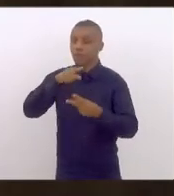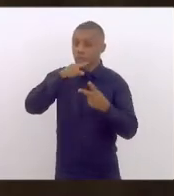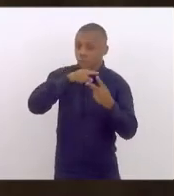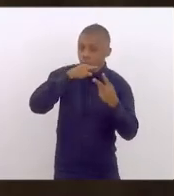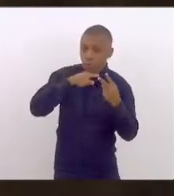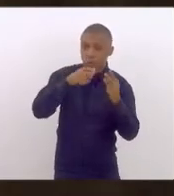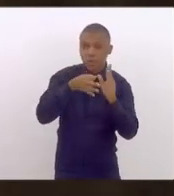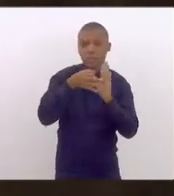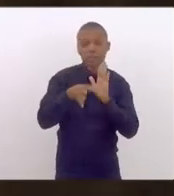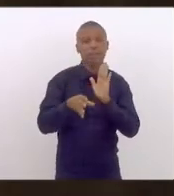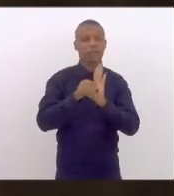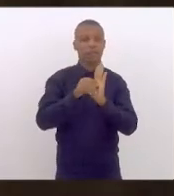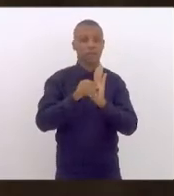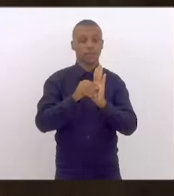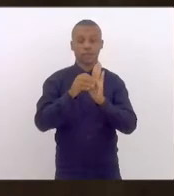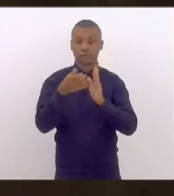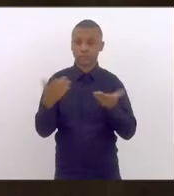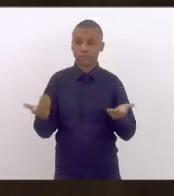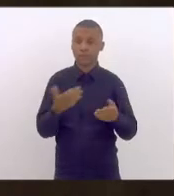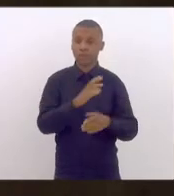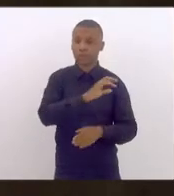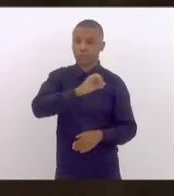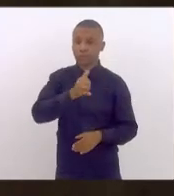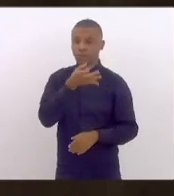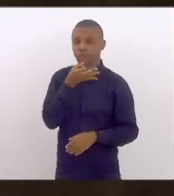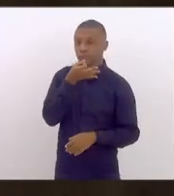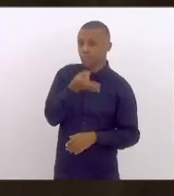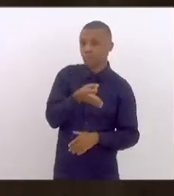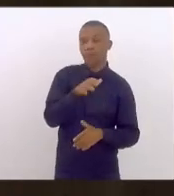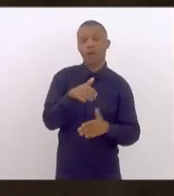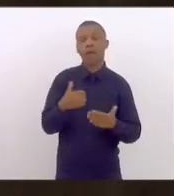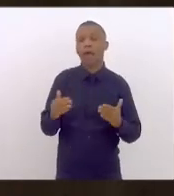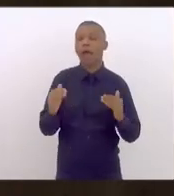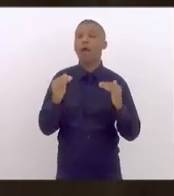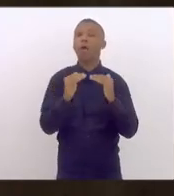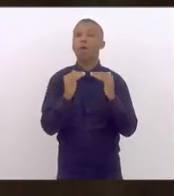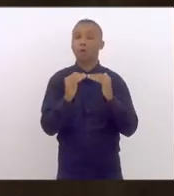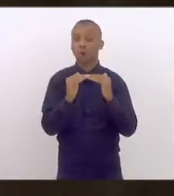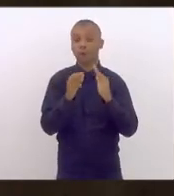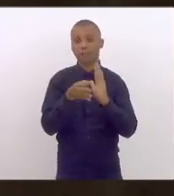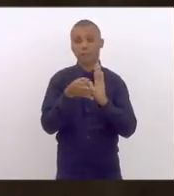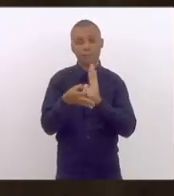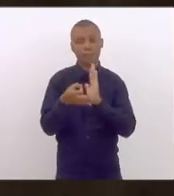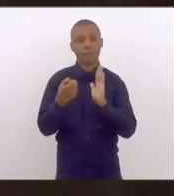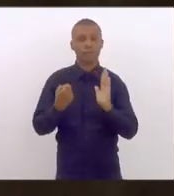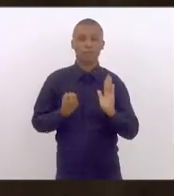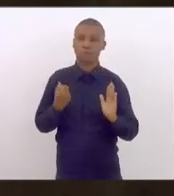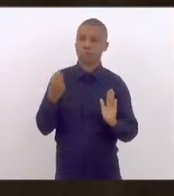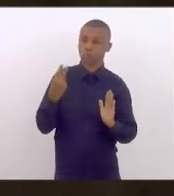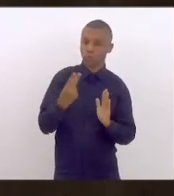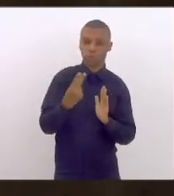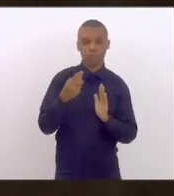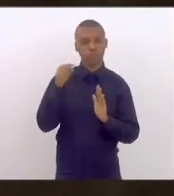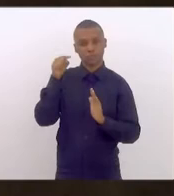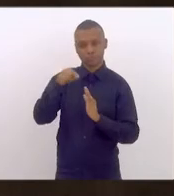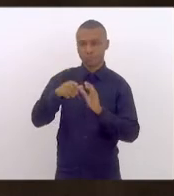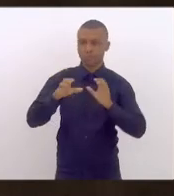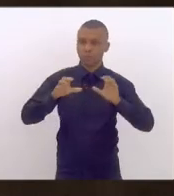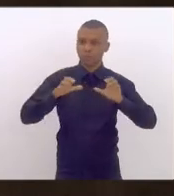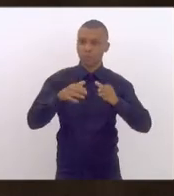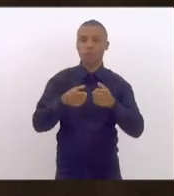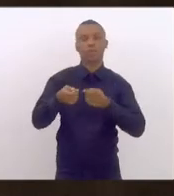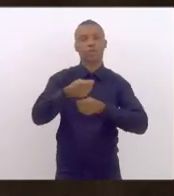o parecer Nossa ccj é favorável emenda dois da comissão de Economia